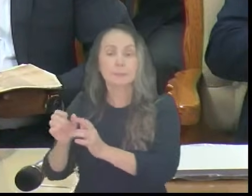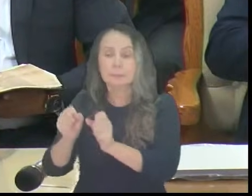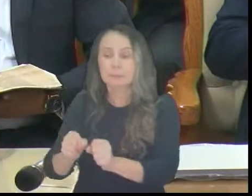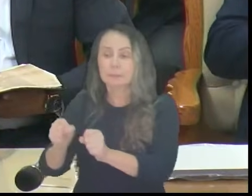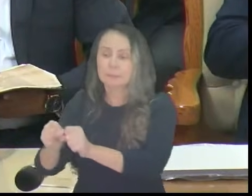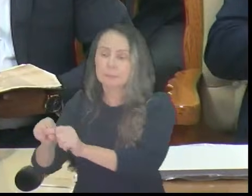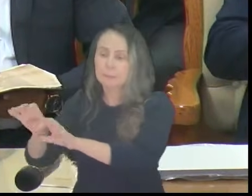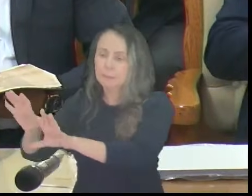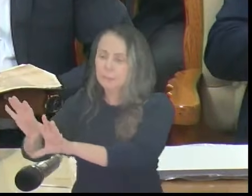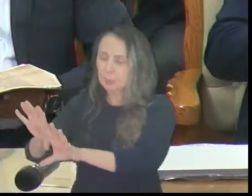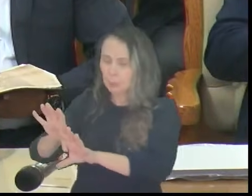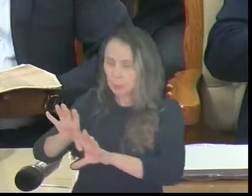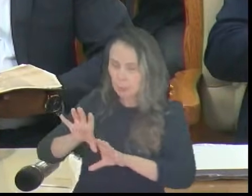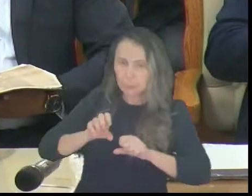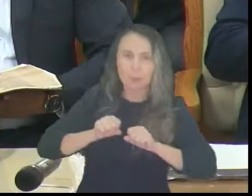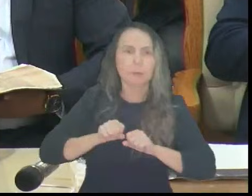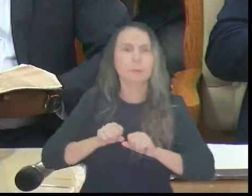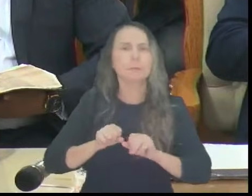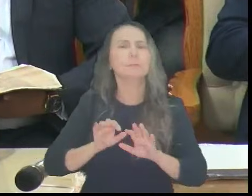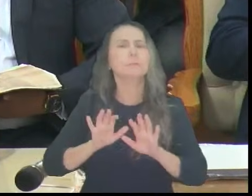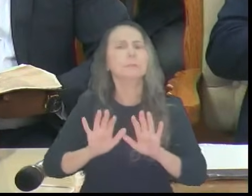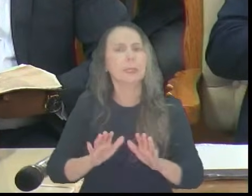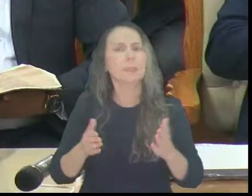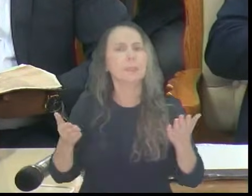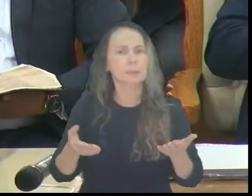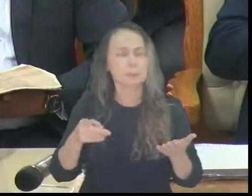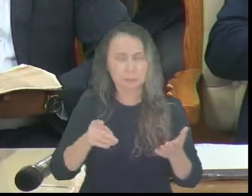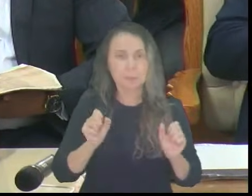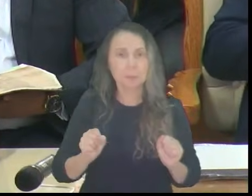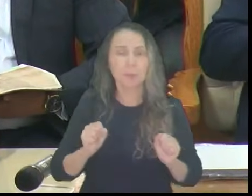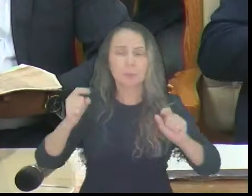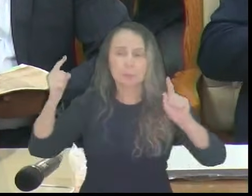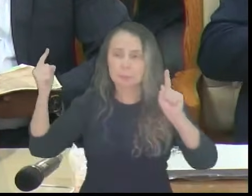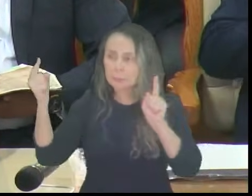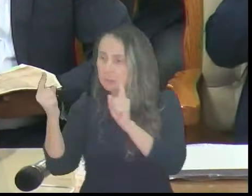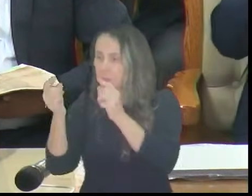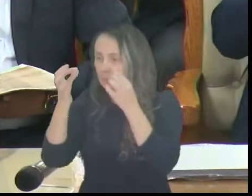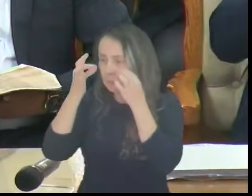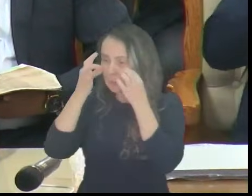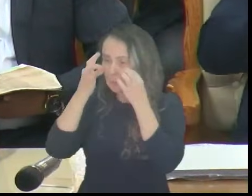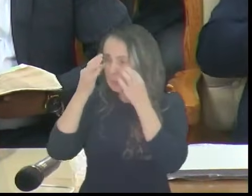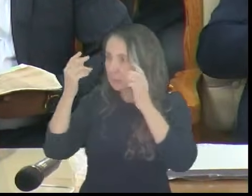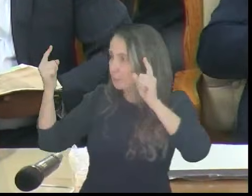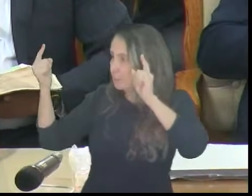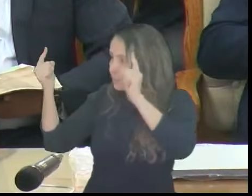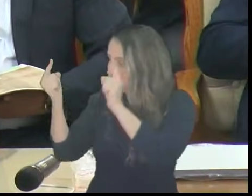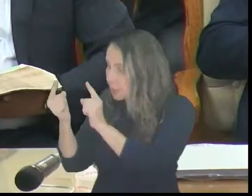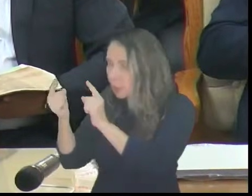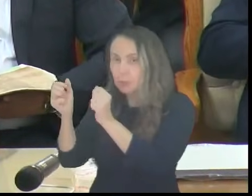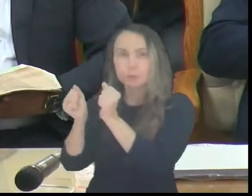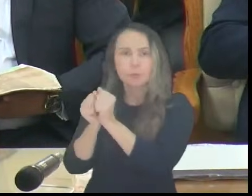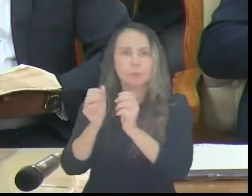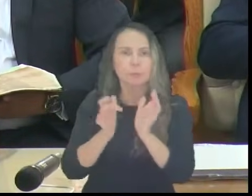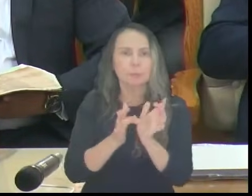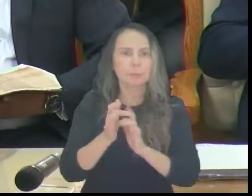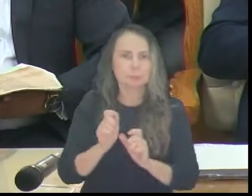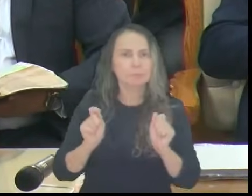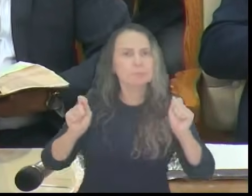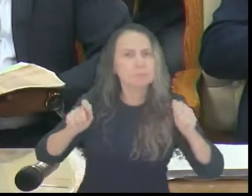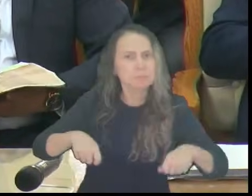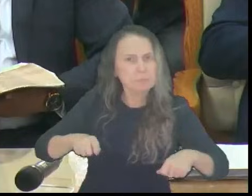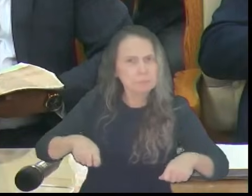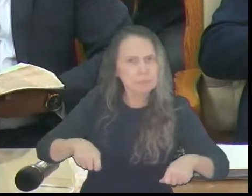autoridade. Mas hoje, você pode estar com Jesus hoje? Me ajudem a entender. Me ajudem, sim ou